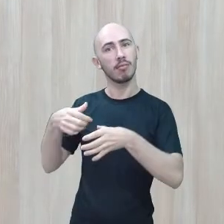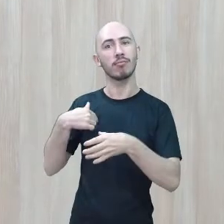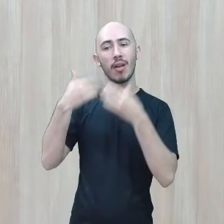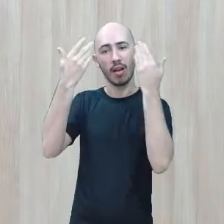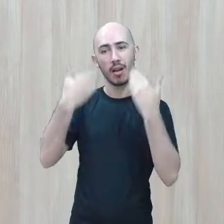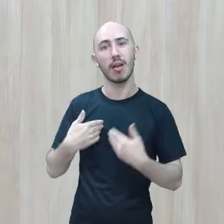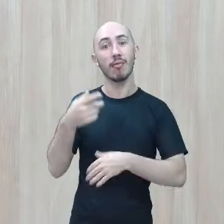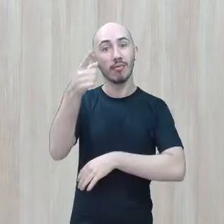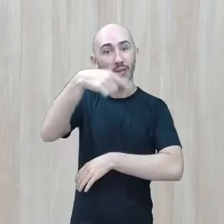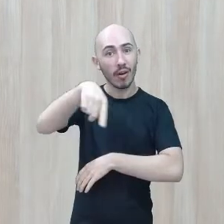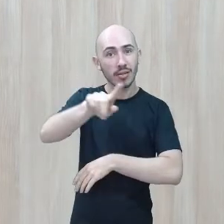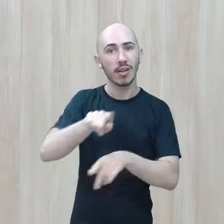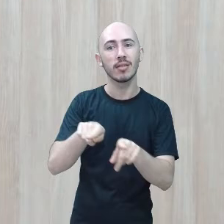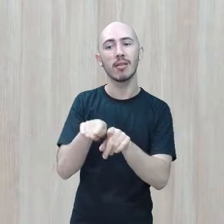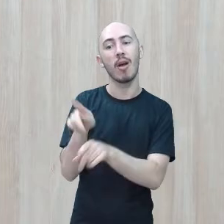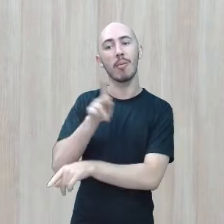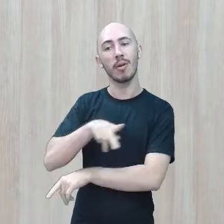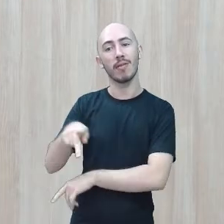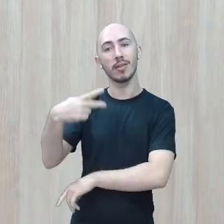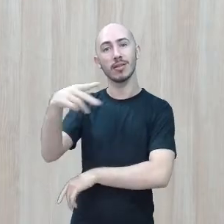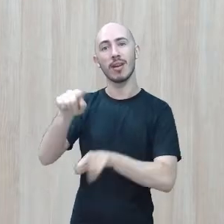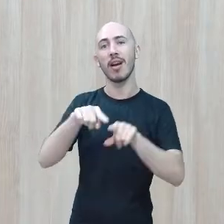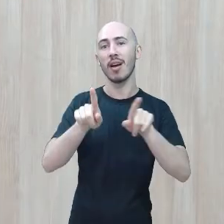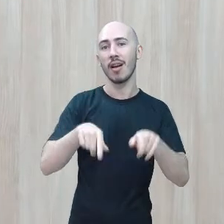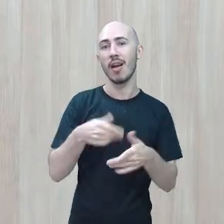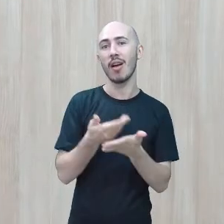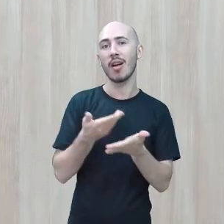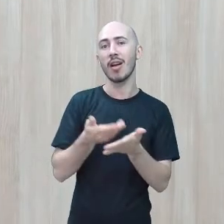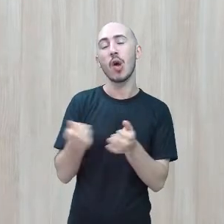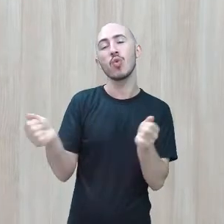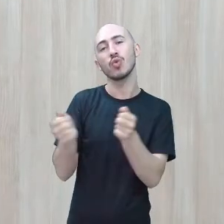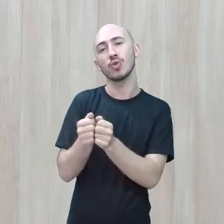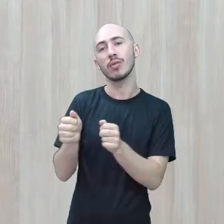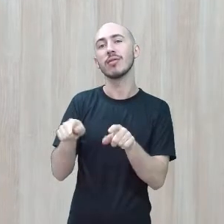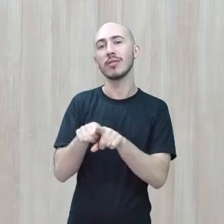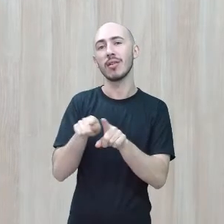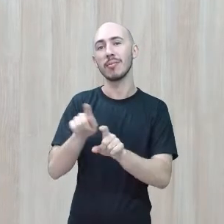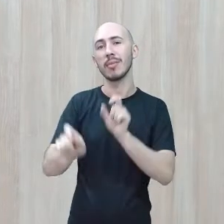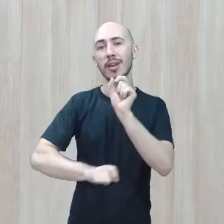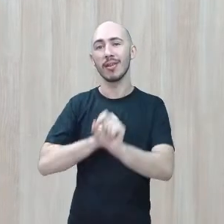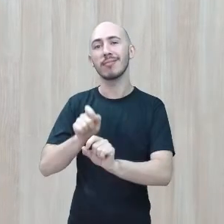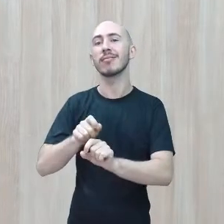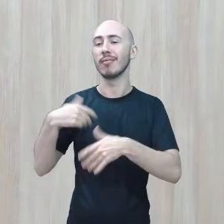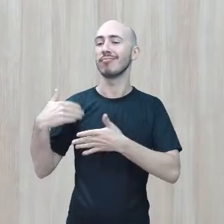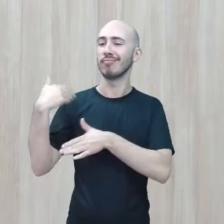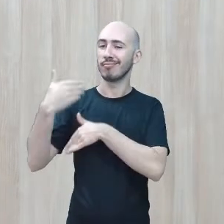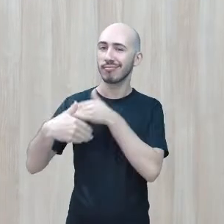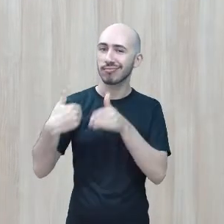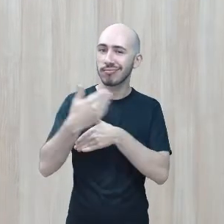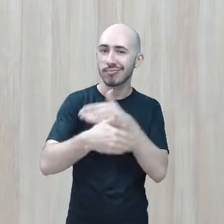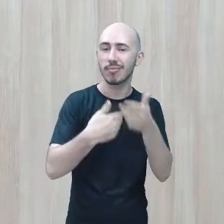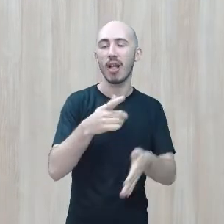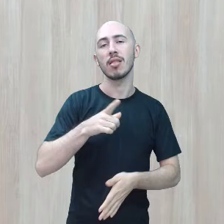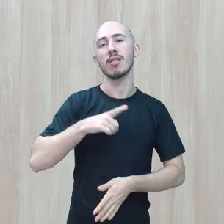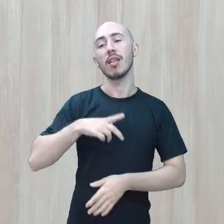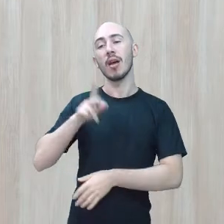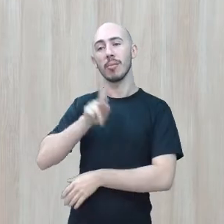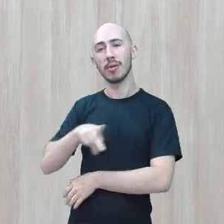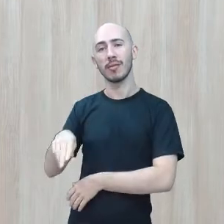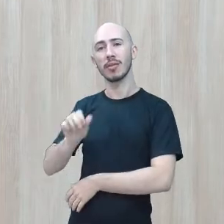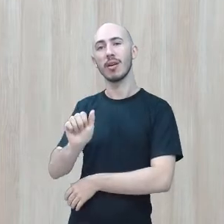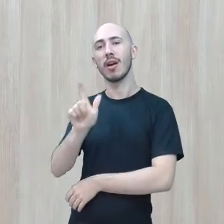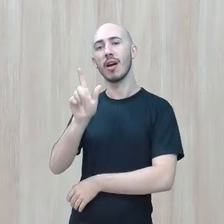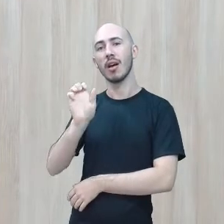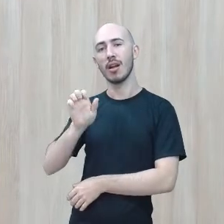eu, vocês, o seu professor em sala de aula, e junto com a gente, né, nessa caminhada aí, tem o professor Alami